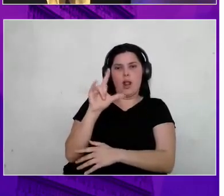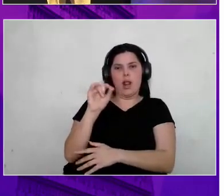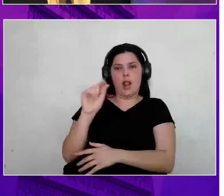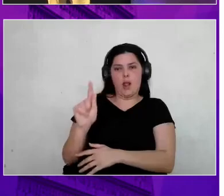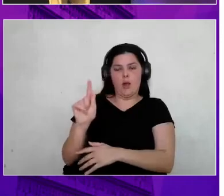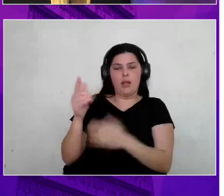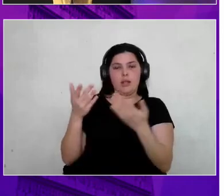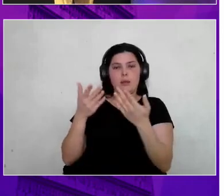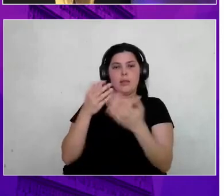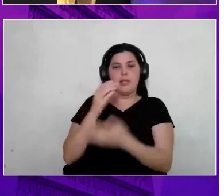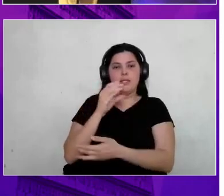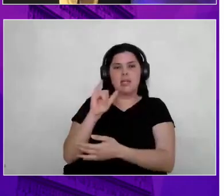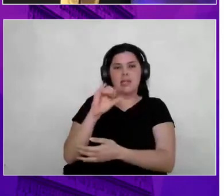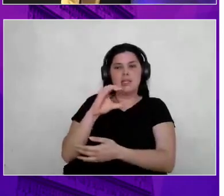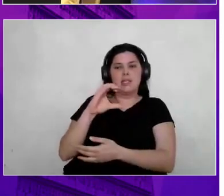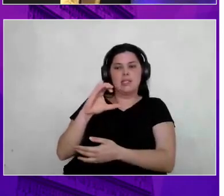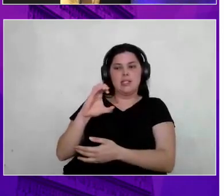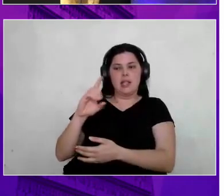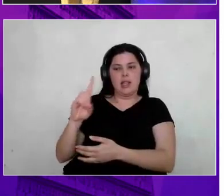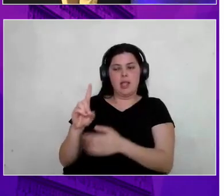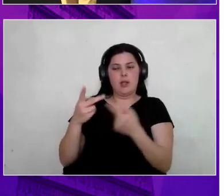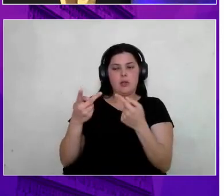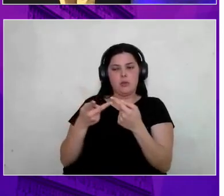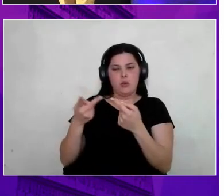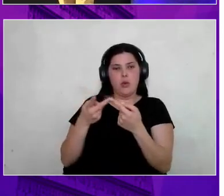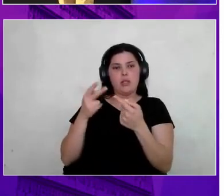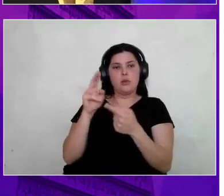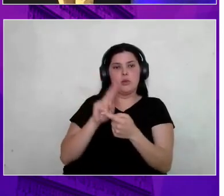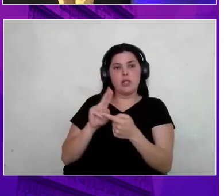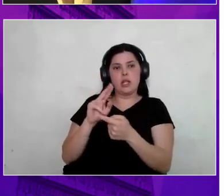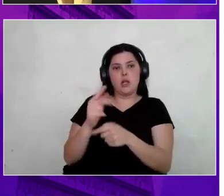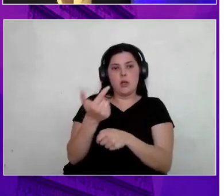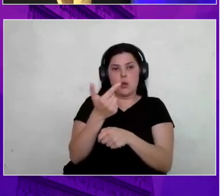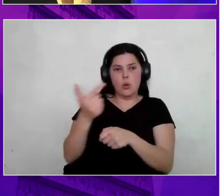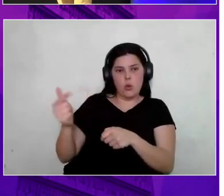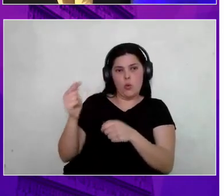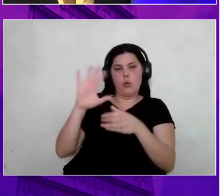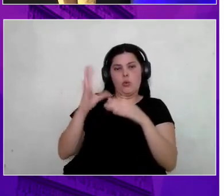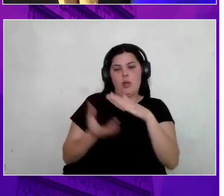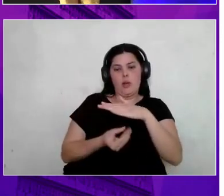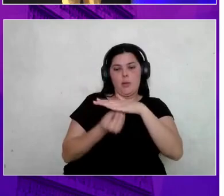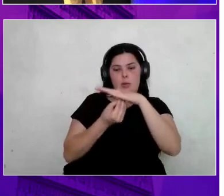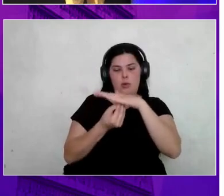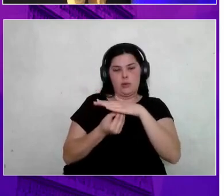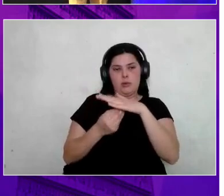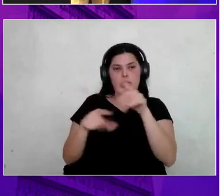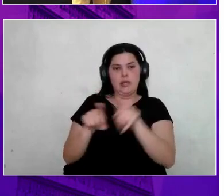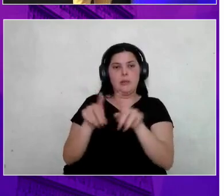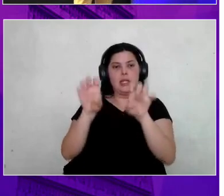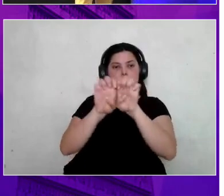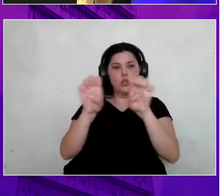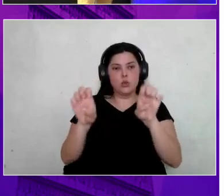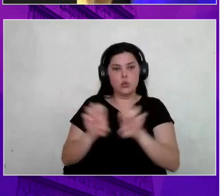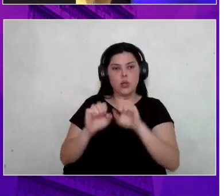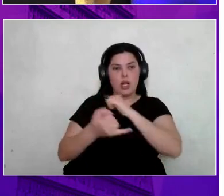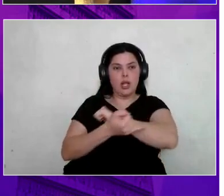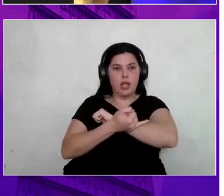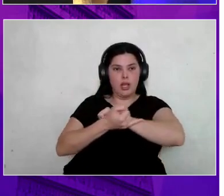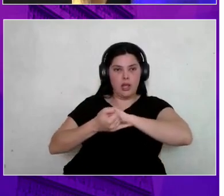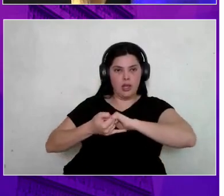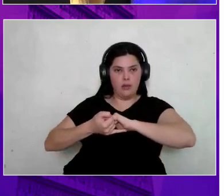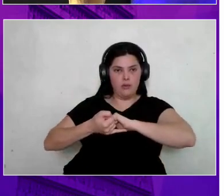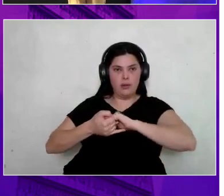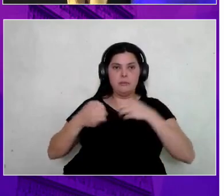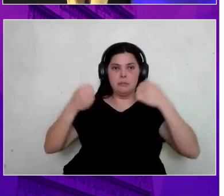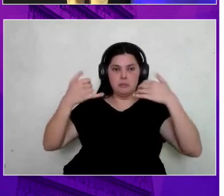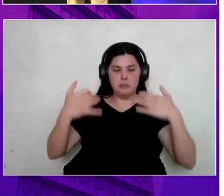CI/CD, agora que a aplicação foi colocada para outro repositório e outra estrutura de infra dedicada, isso foi